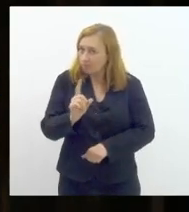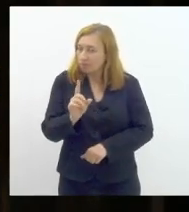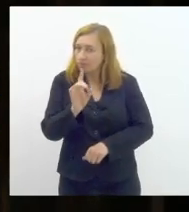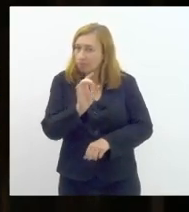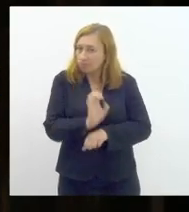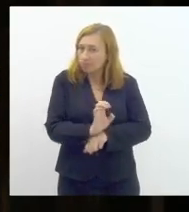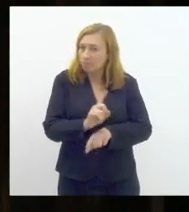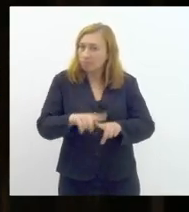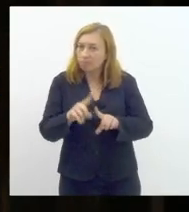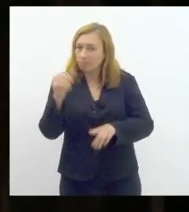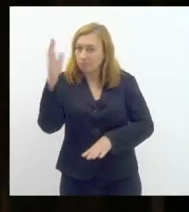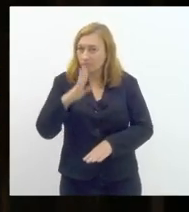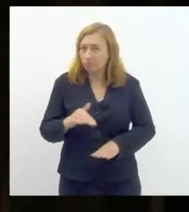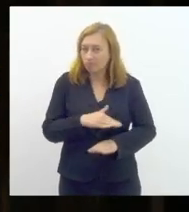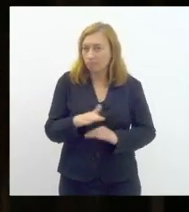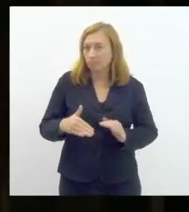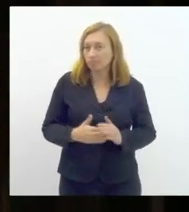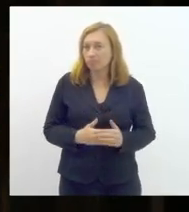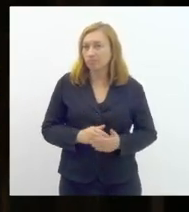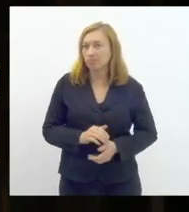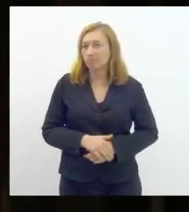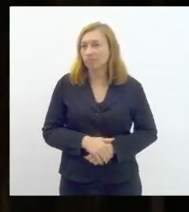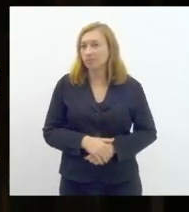estado, mas como o Brasil inteiro.